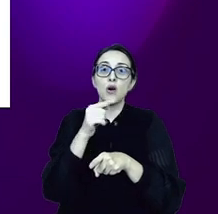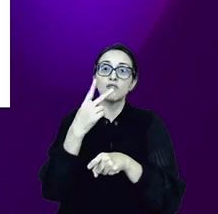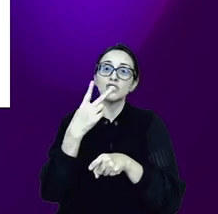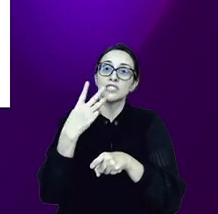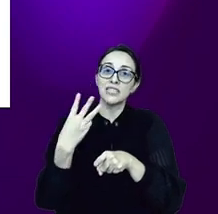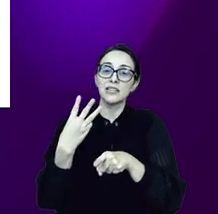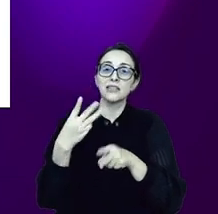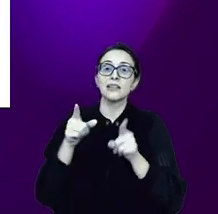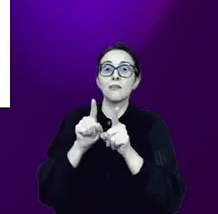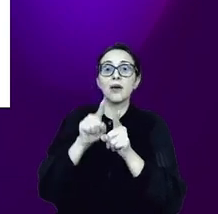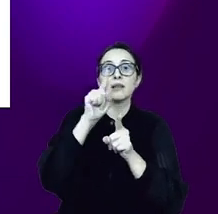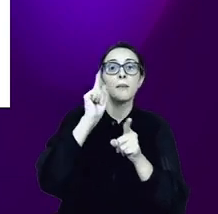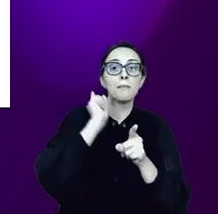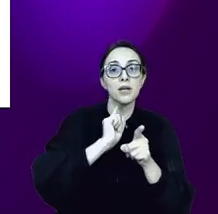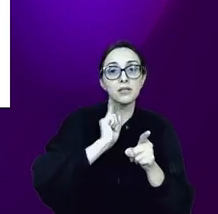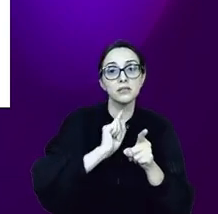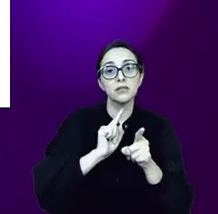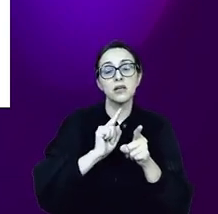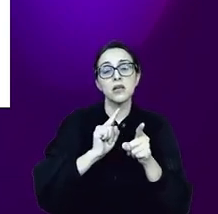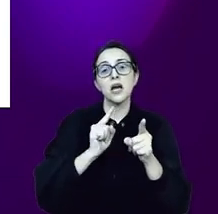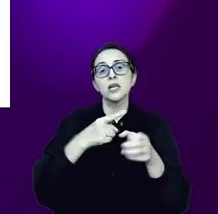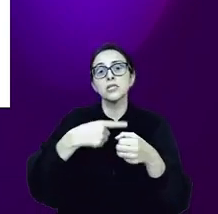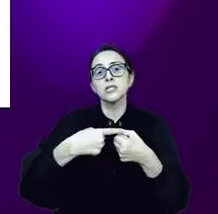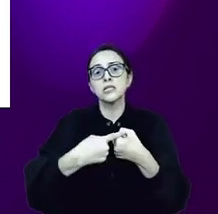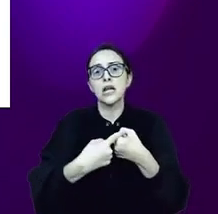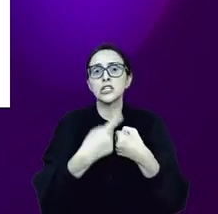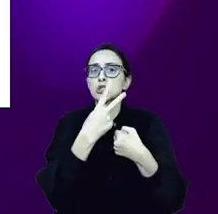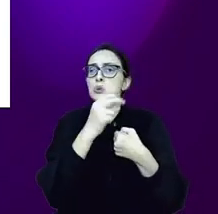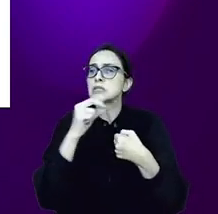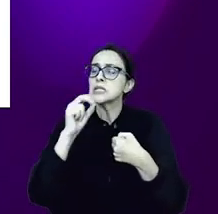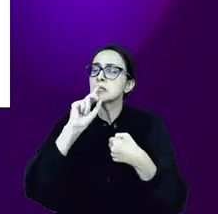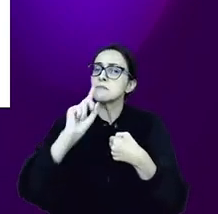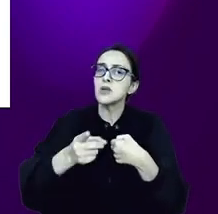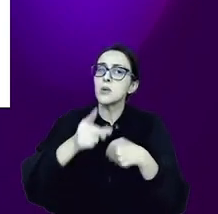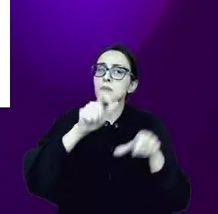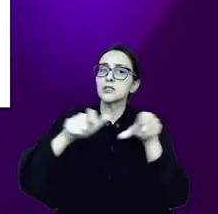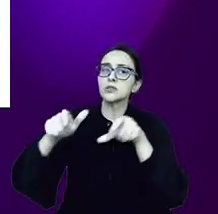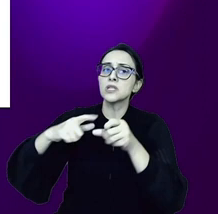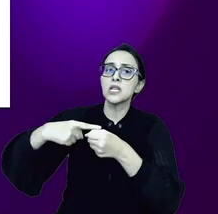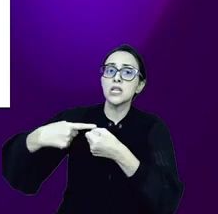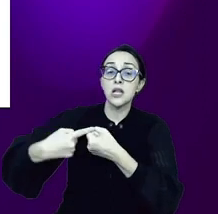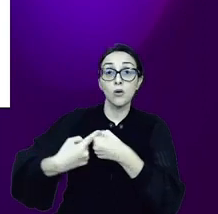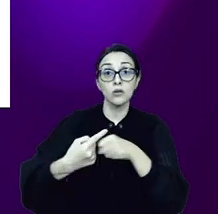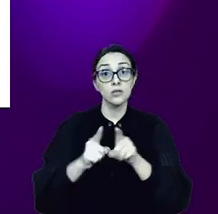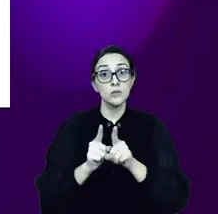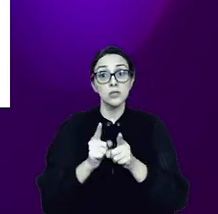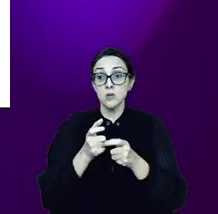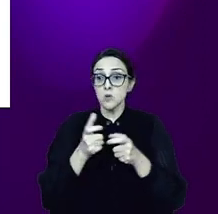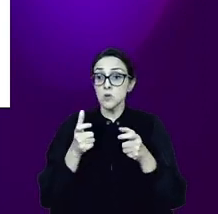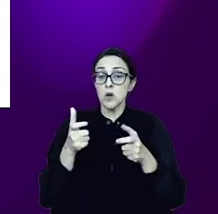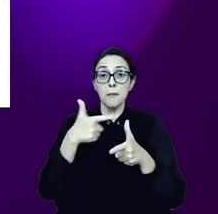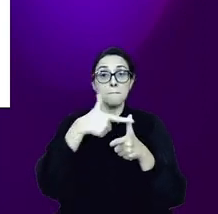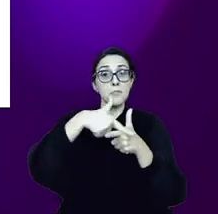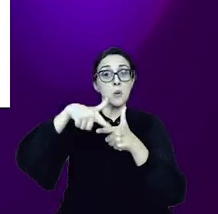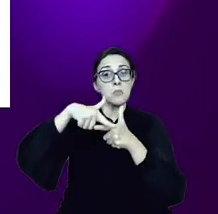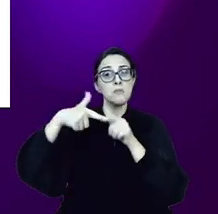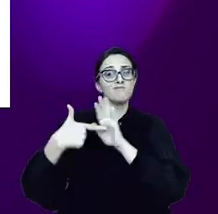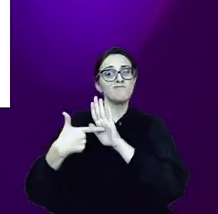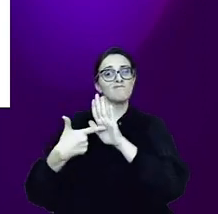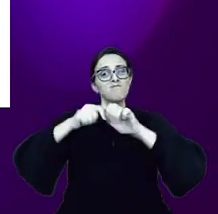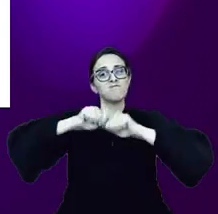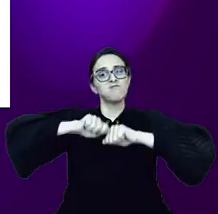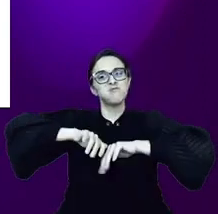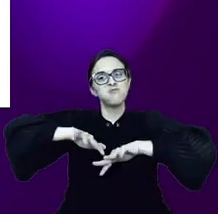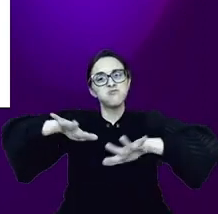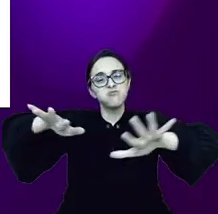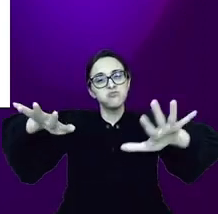Minas Gerais, mas cidades de médio porte, de 200 mil pessoas no interior dos estados, têm se tornado também um problema epidêmico e